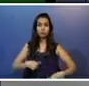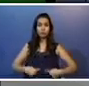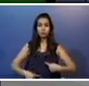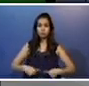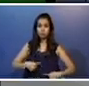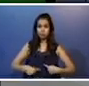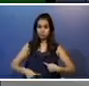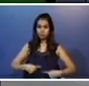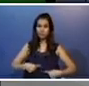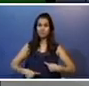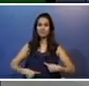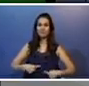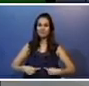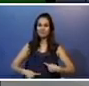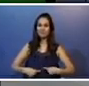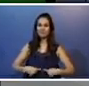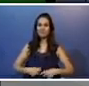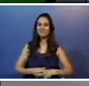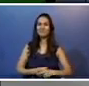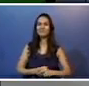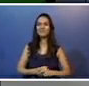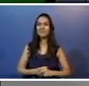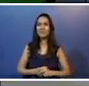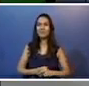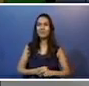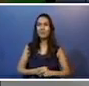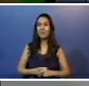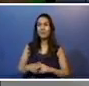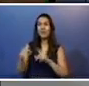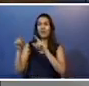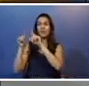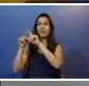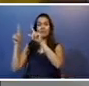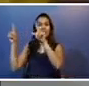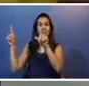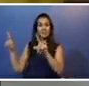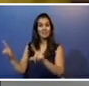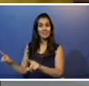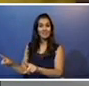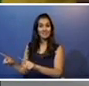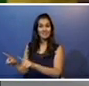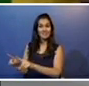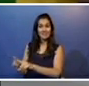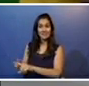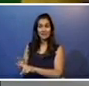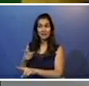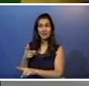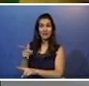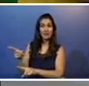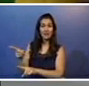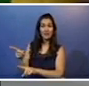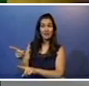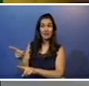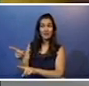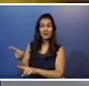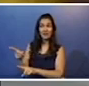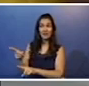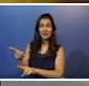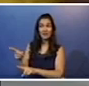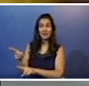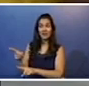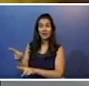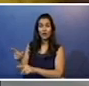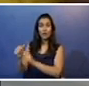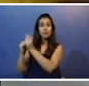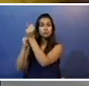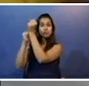processo de digestão desta ave. E na terceira etapa, a ave,